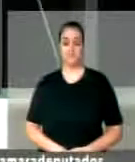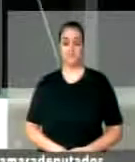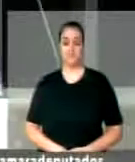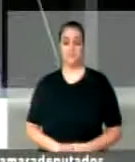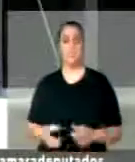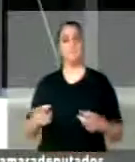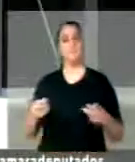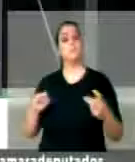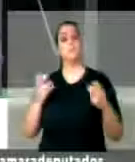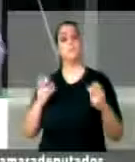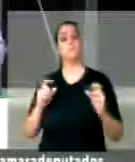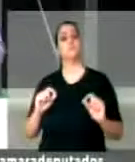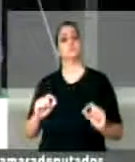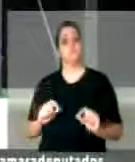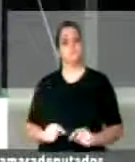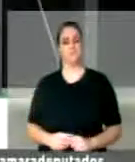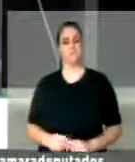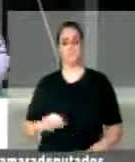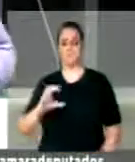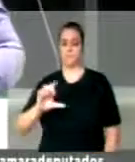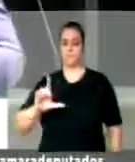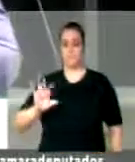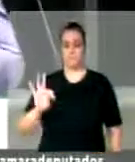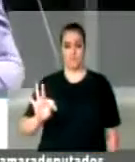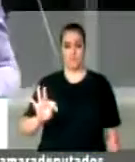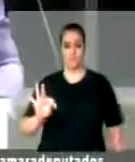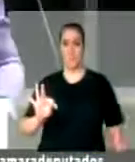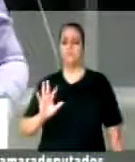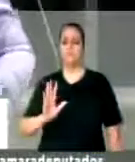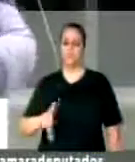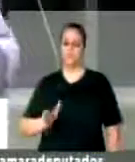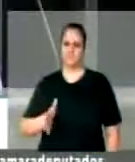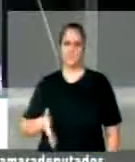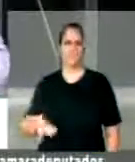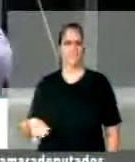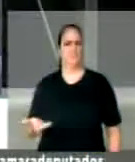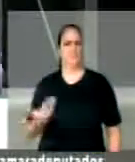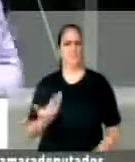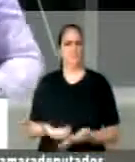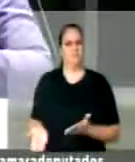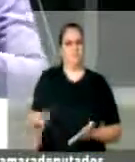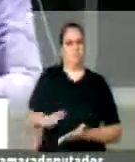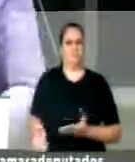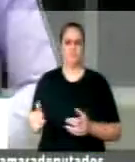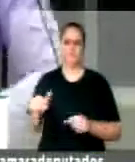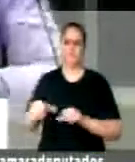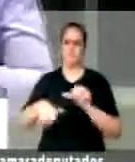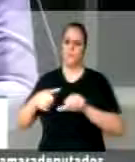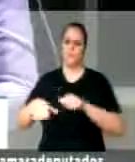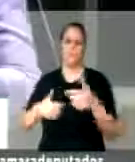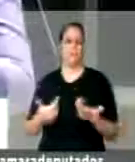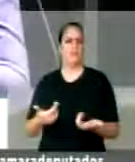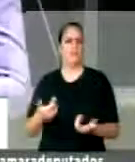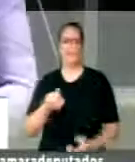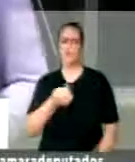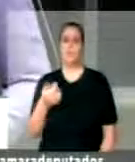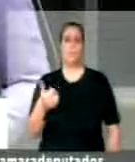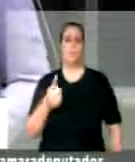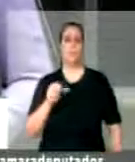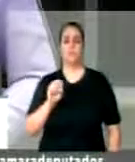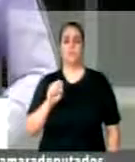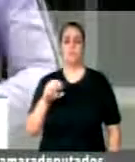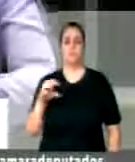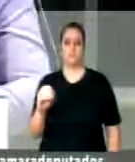temos feito de que a CLT já sofreu quase 80% de